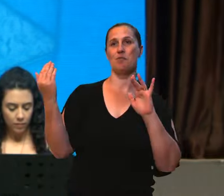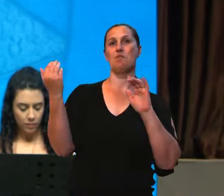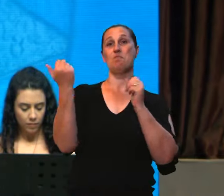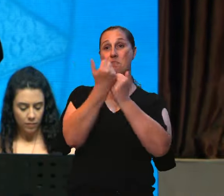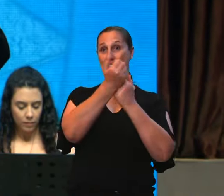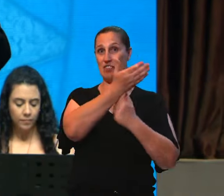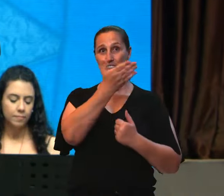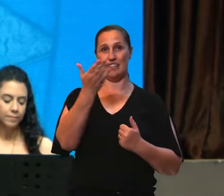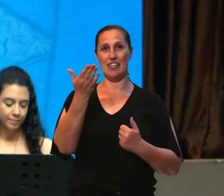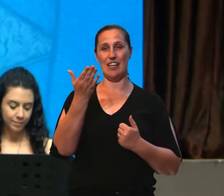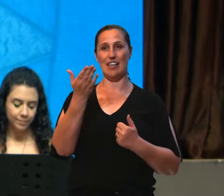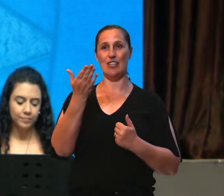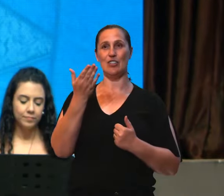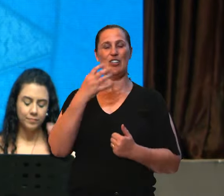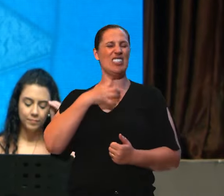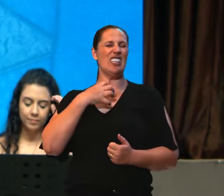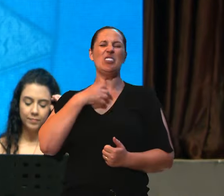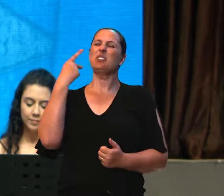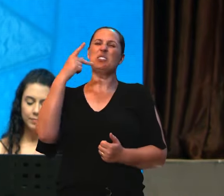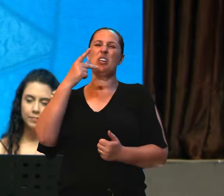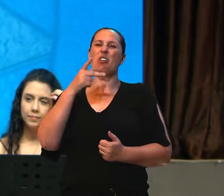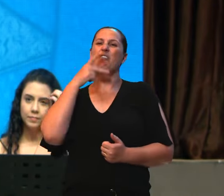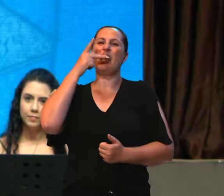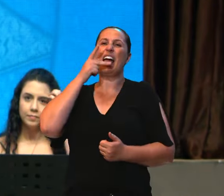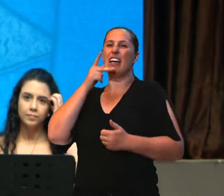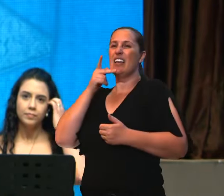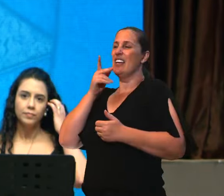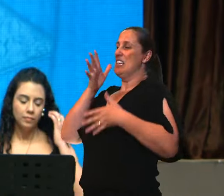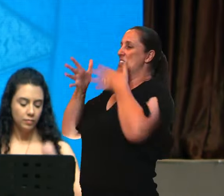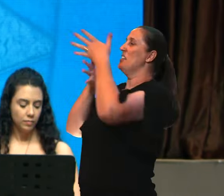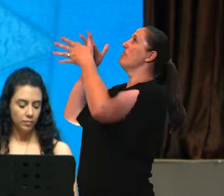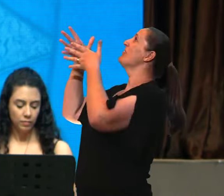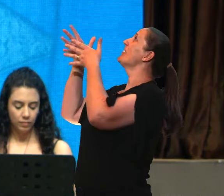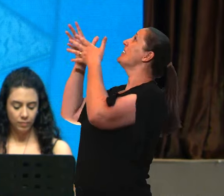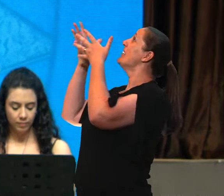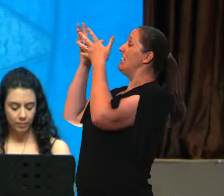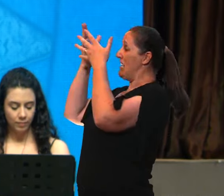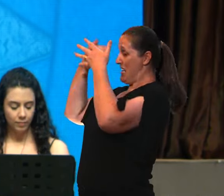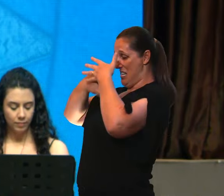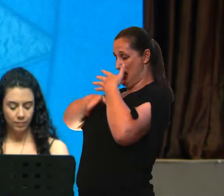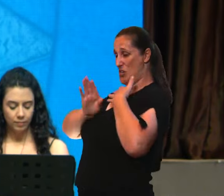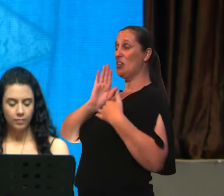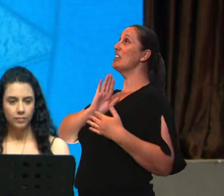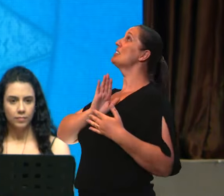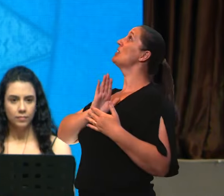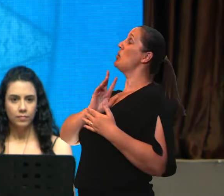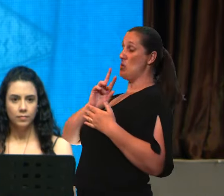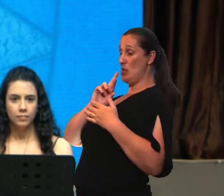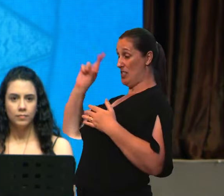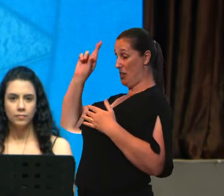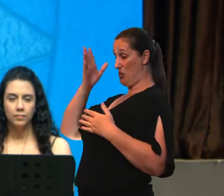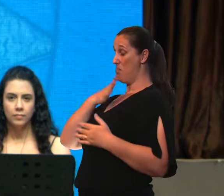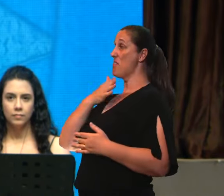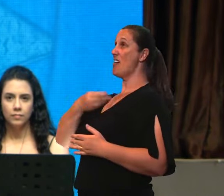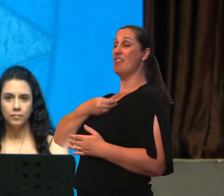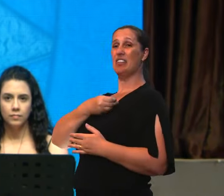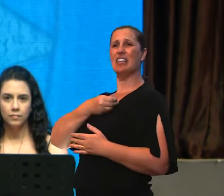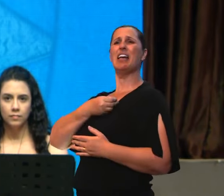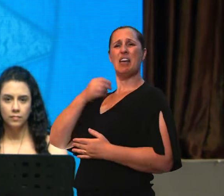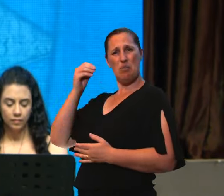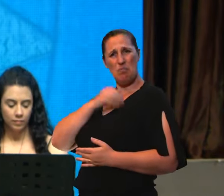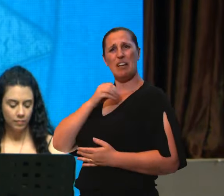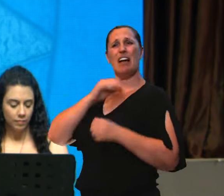jeitão você fala Jesus entra no meu coração torne-se Hoje o dono de minha vida É verdade eu sou